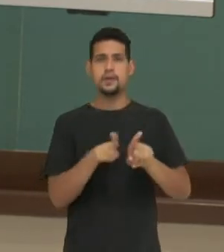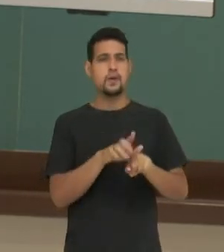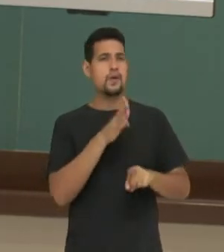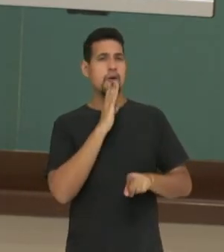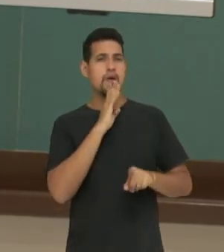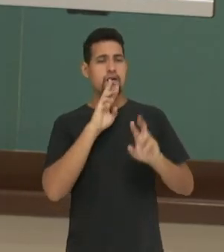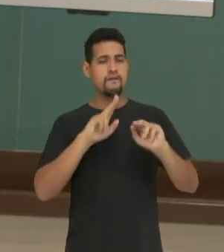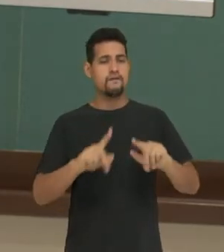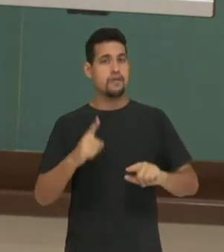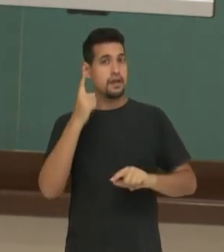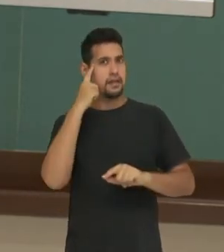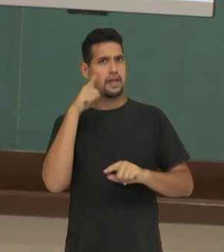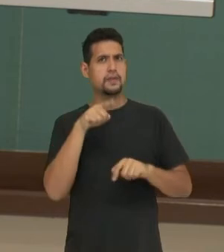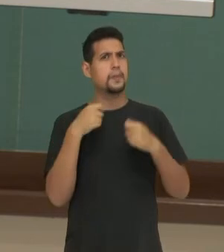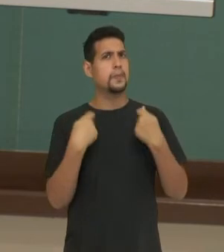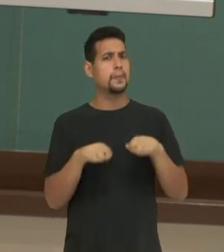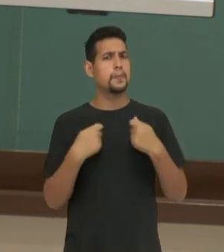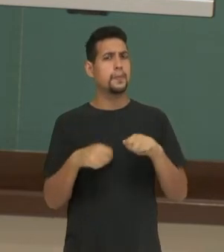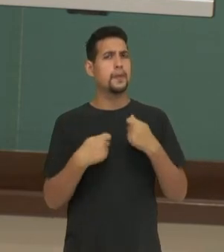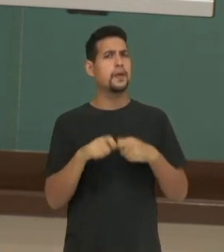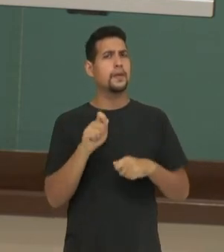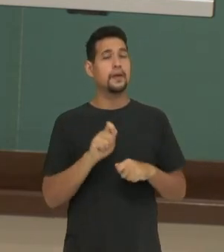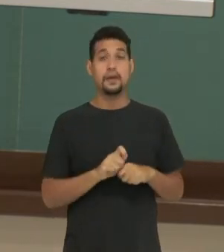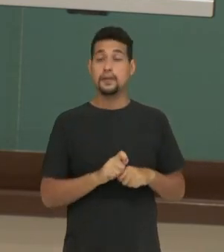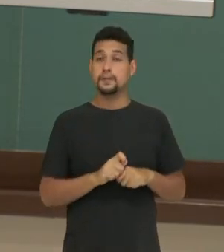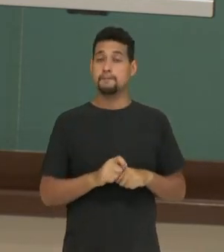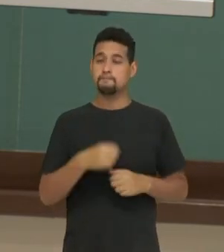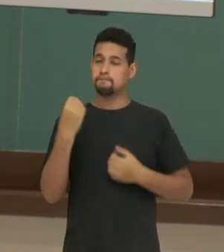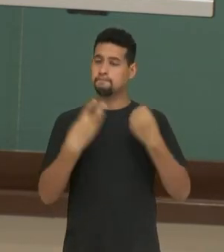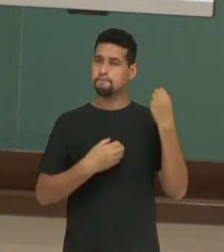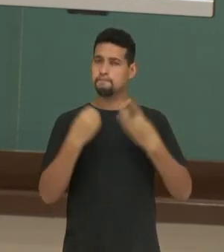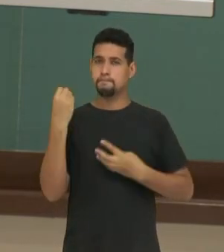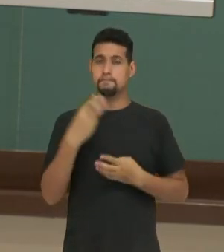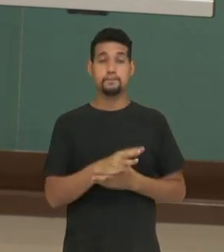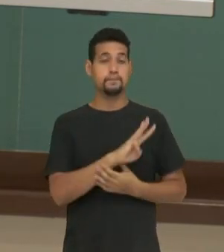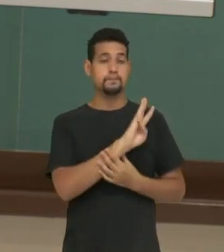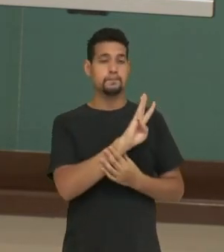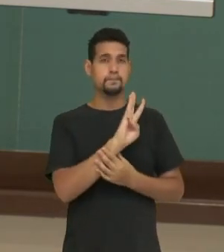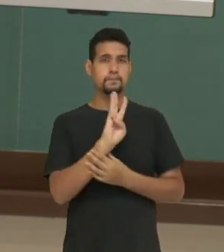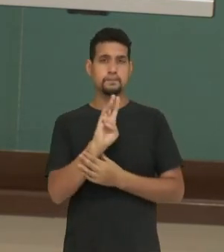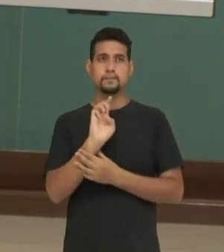ideias apresentadas, vocês podem também direcionar-se ao site